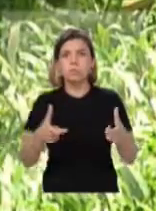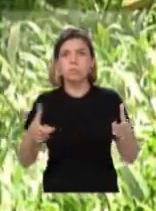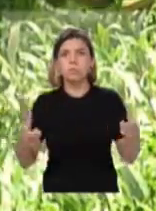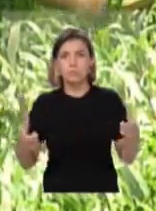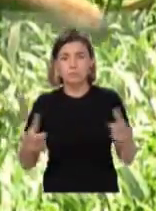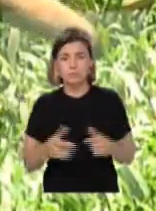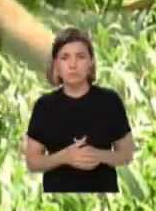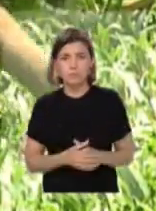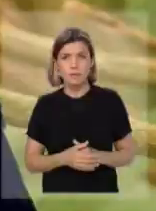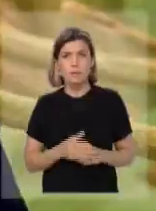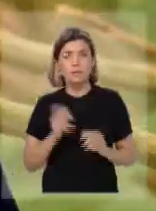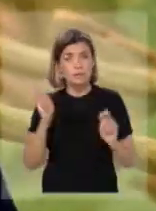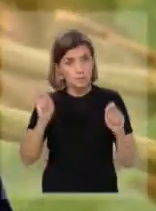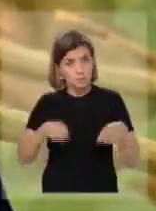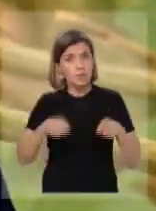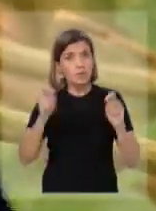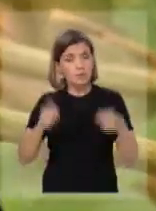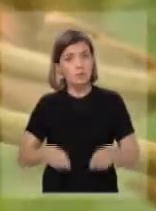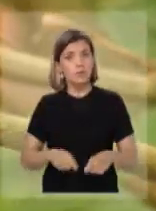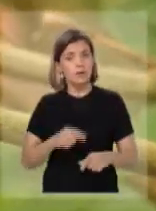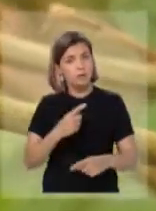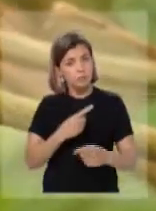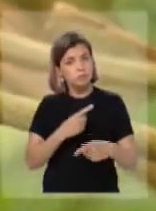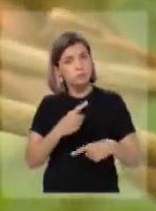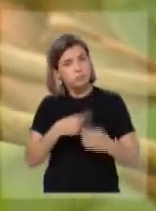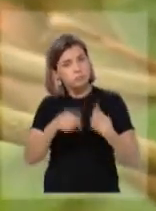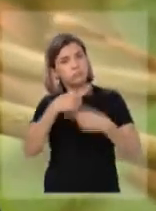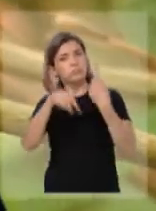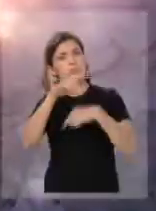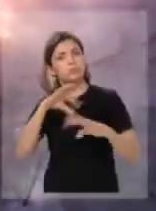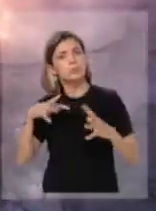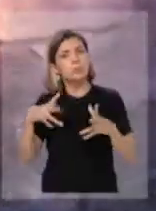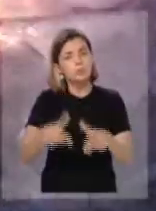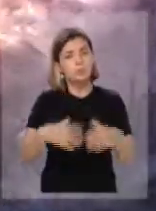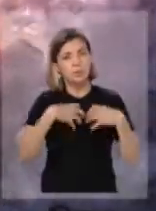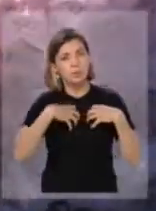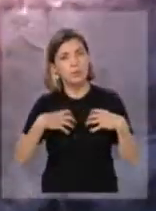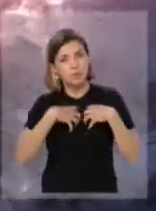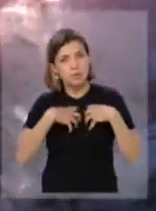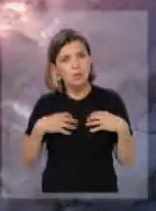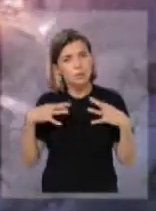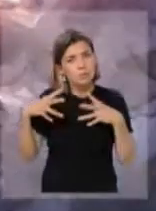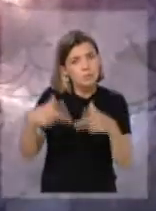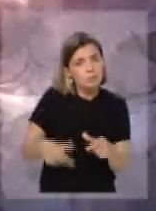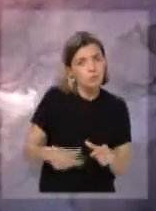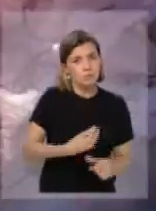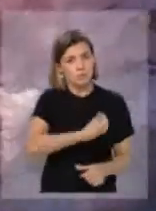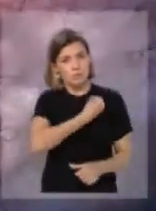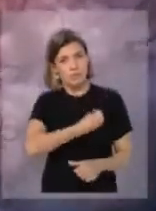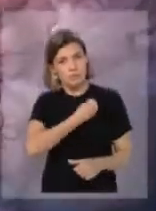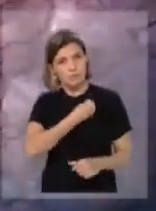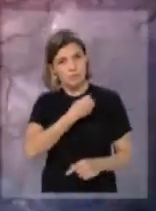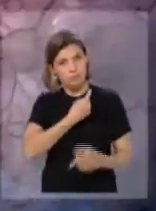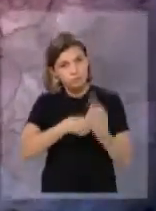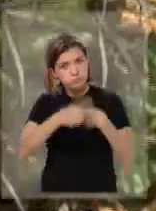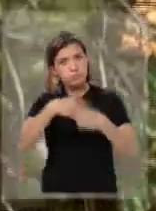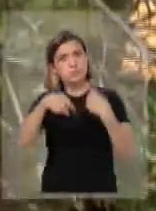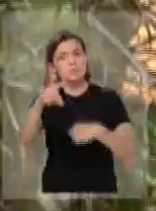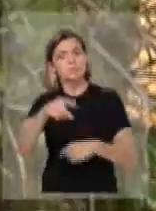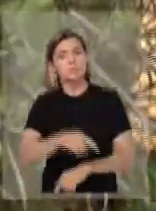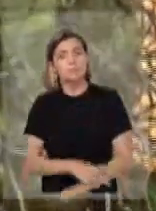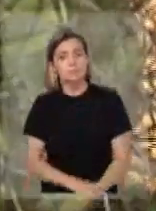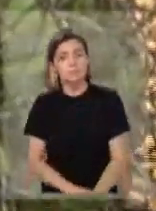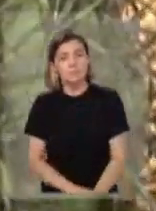ela que a seleção natural irá agir, tornando possível a evolução das espécies e de todos os tipos de processos vitais que existem hoje.